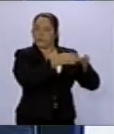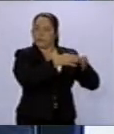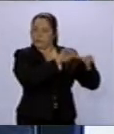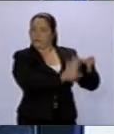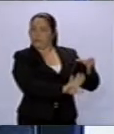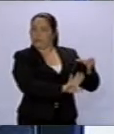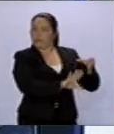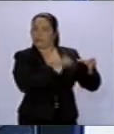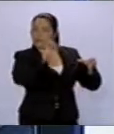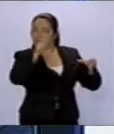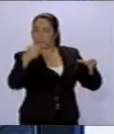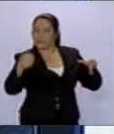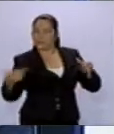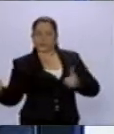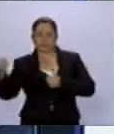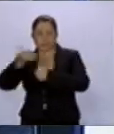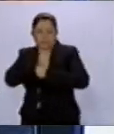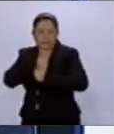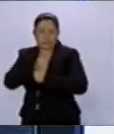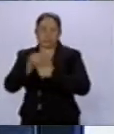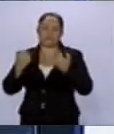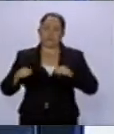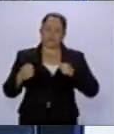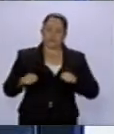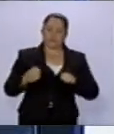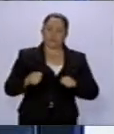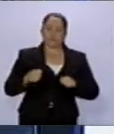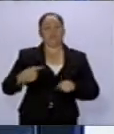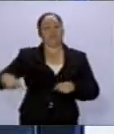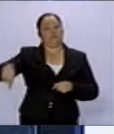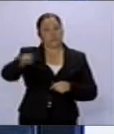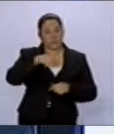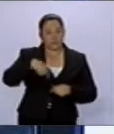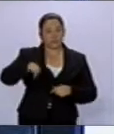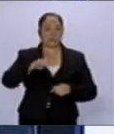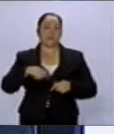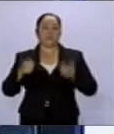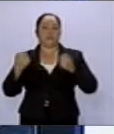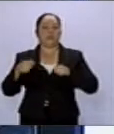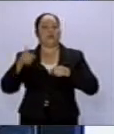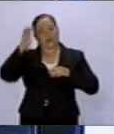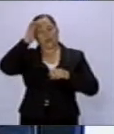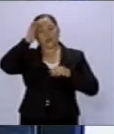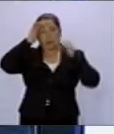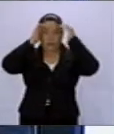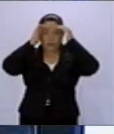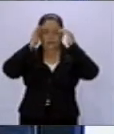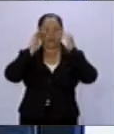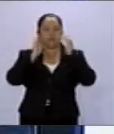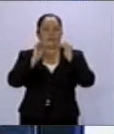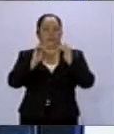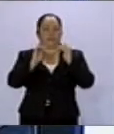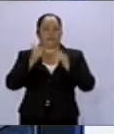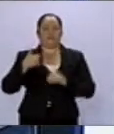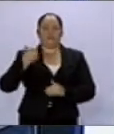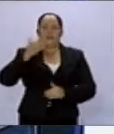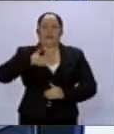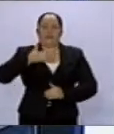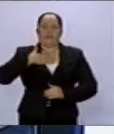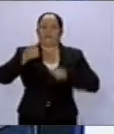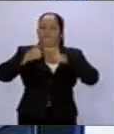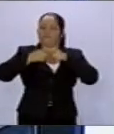milhões de brasileiros esperando esse atendimento e nós aqui sempre dizemos que nós respeitamos somos orgulhosos eu sou médico